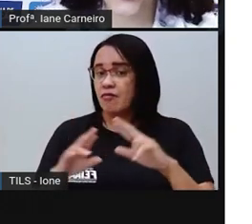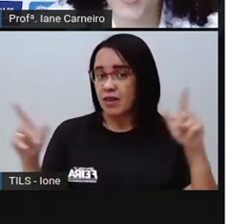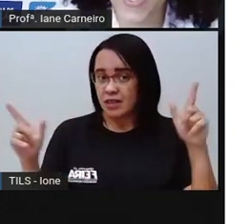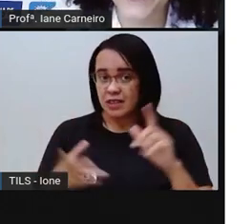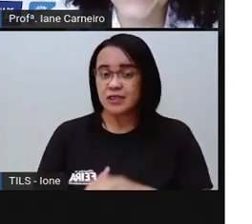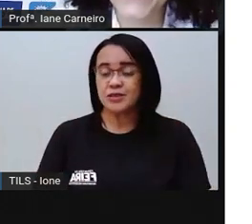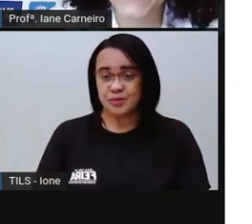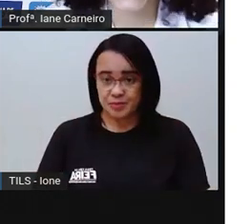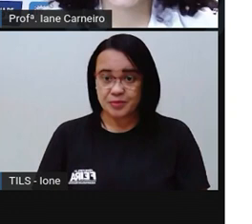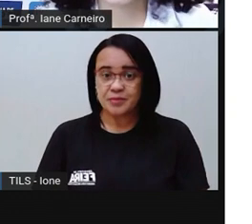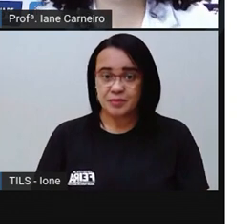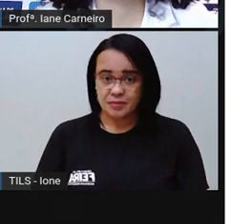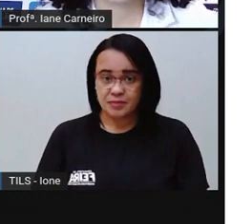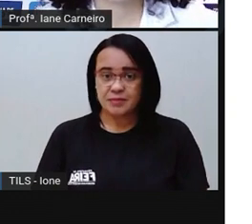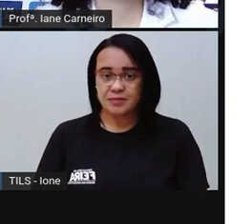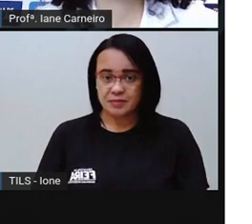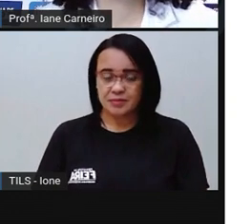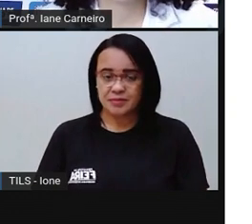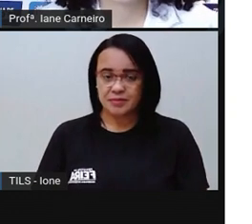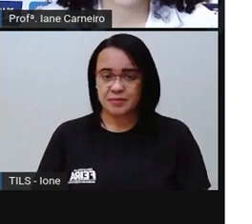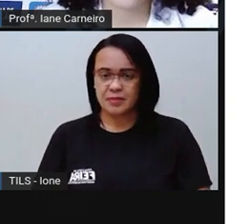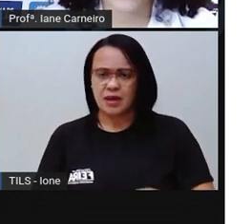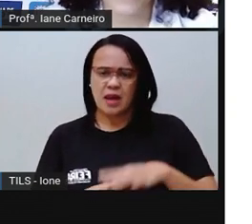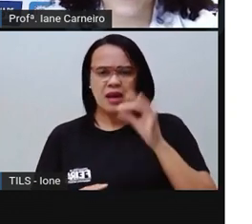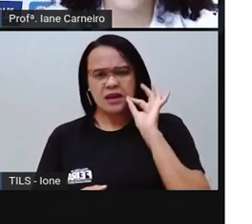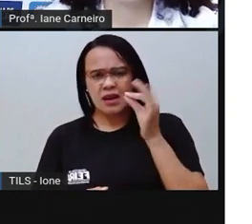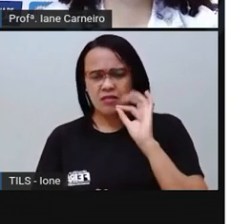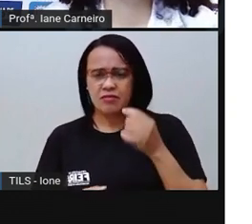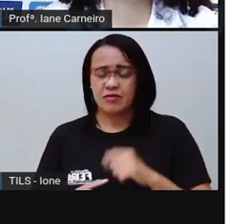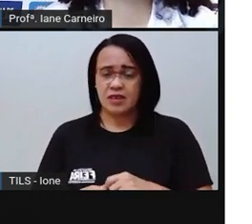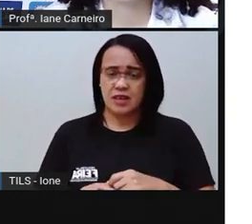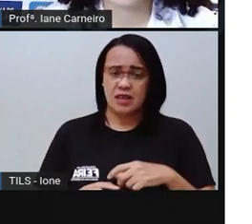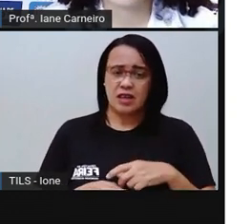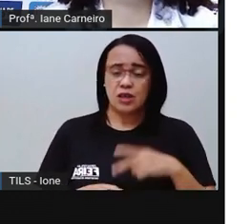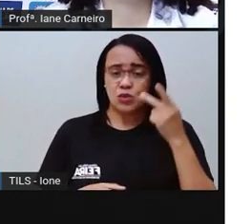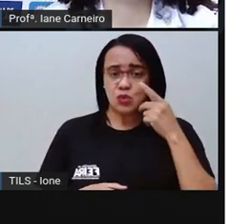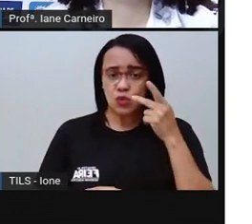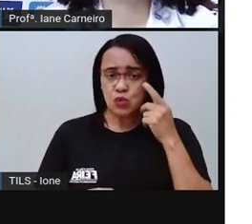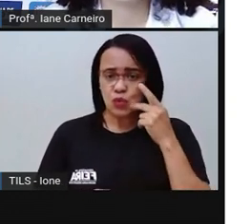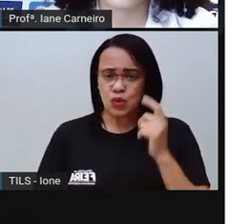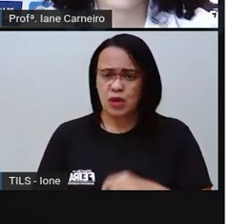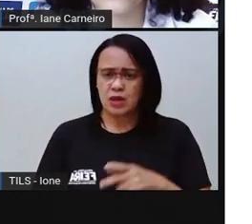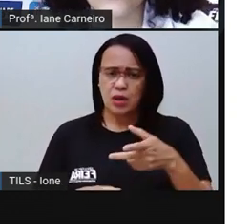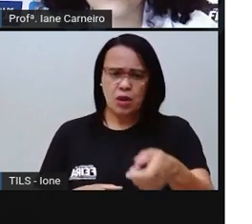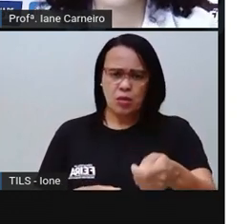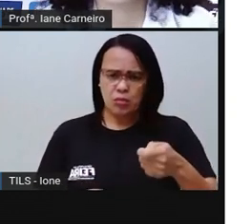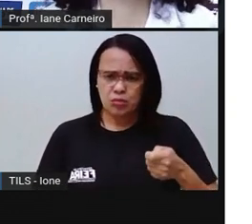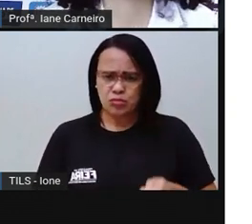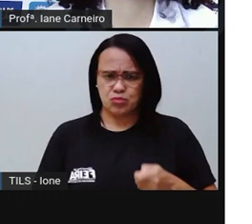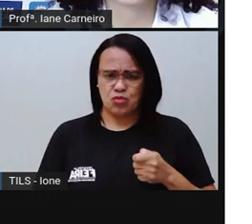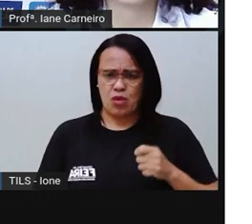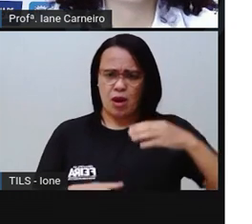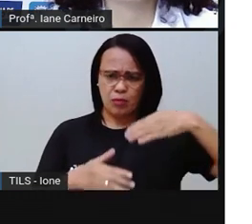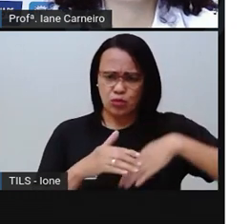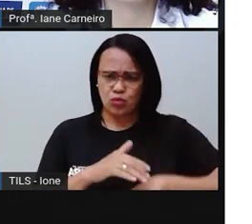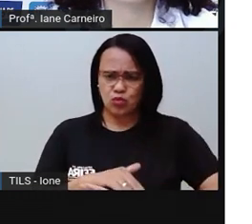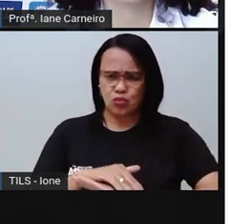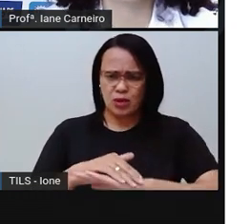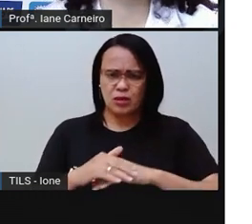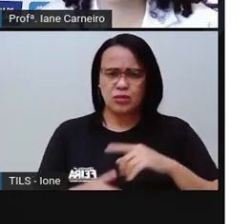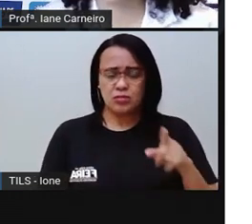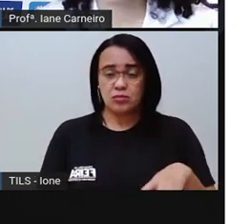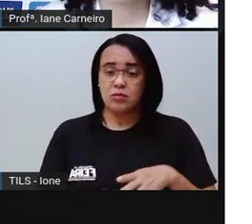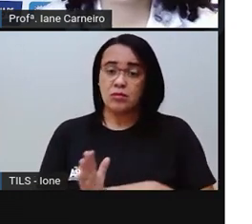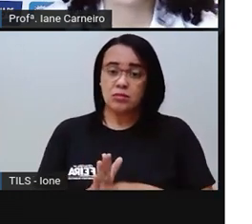tolá, lê café com chocolate, puxa o rabo do tatu, quem saiu foi